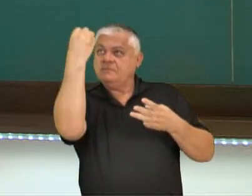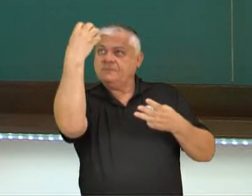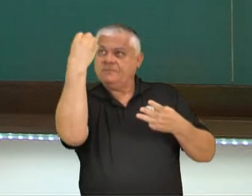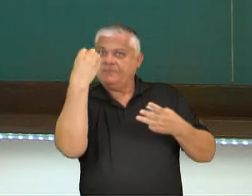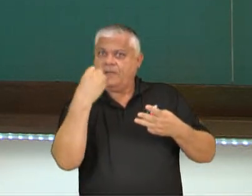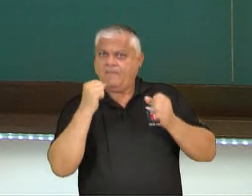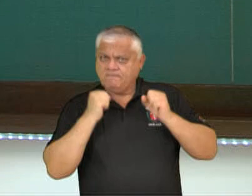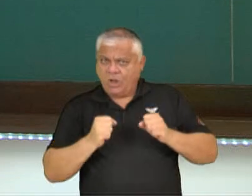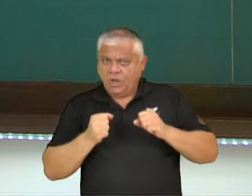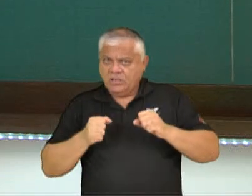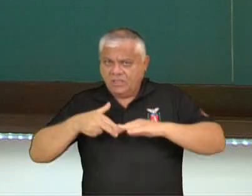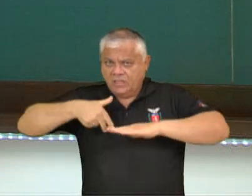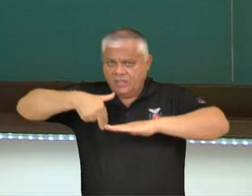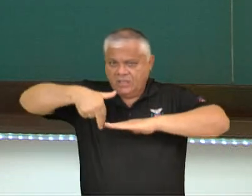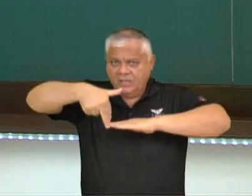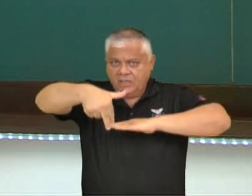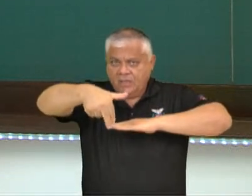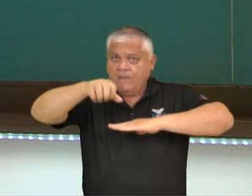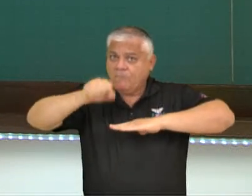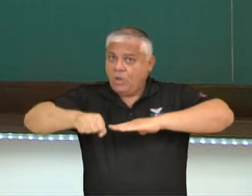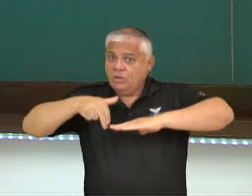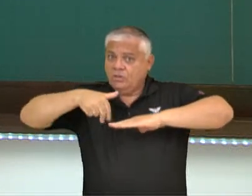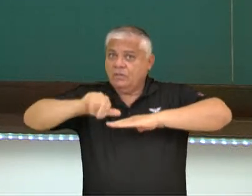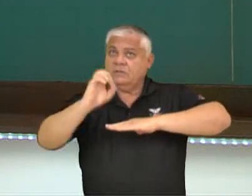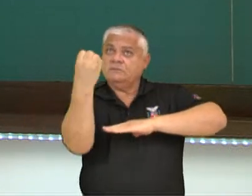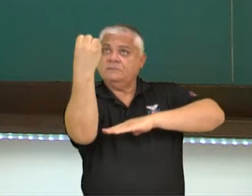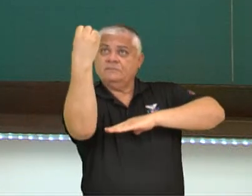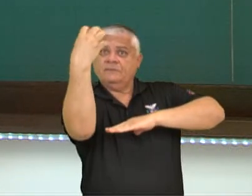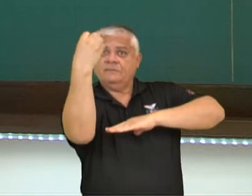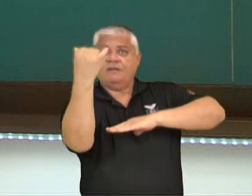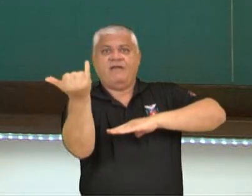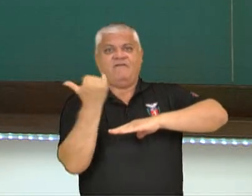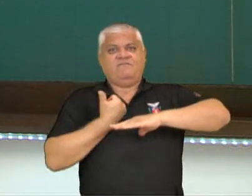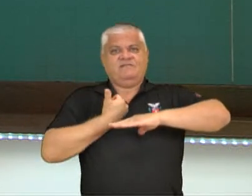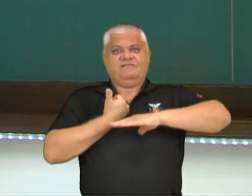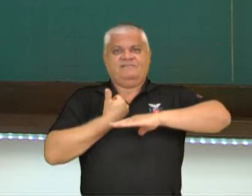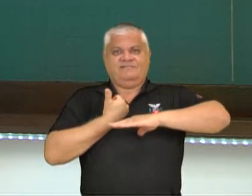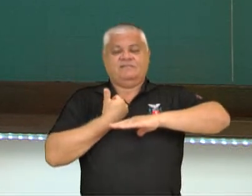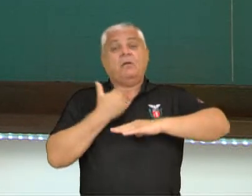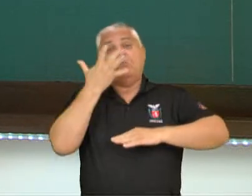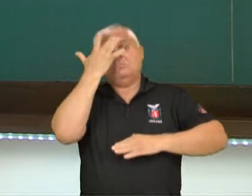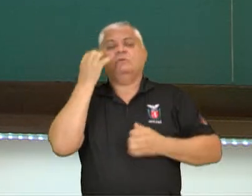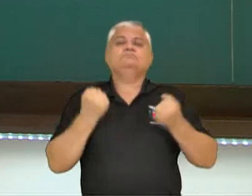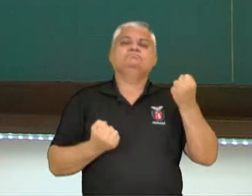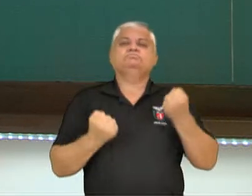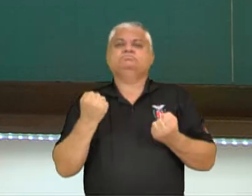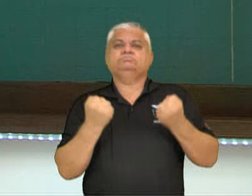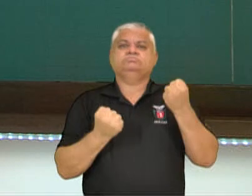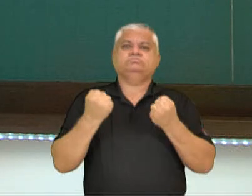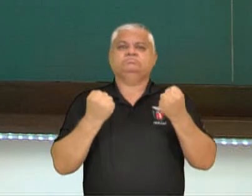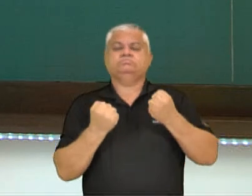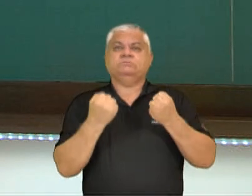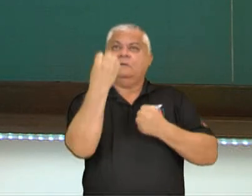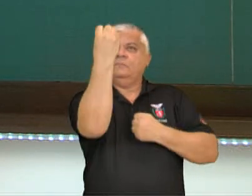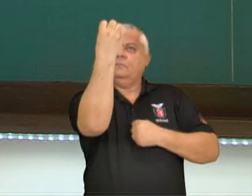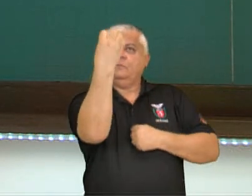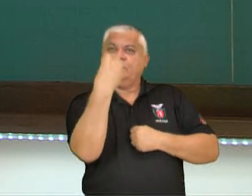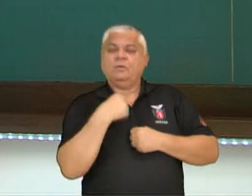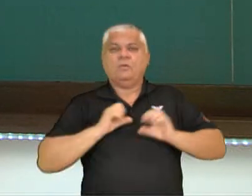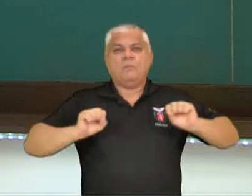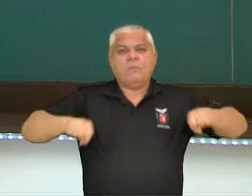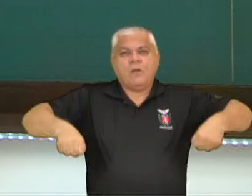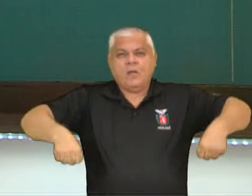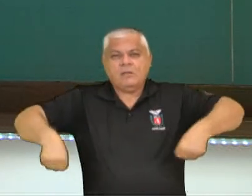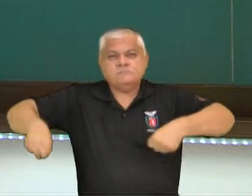está caminhando ali a pé, o transeunte, quanto a pessoa que está dirigindo um carro, uma moto, uma bicicleta. Então